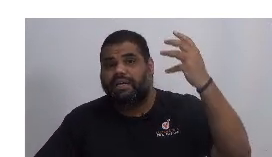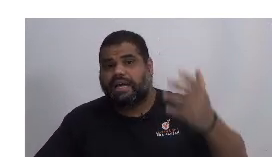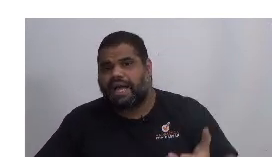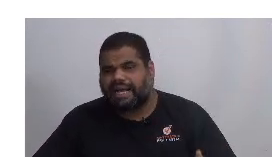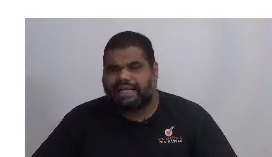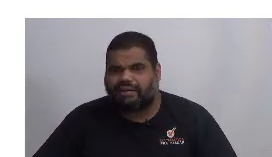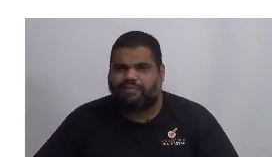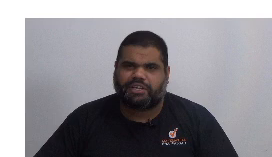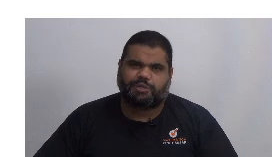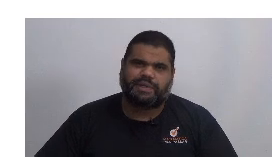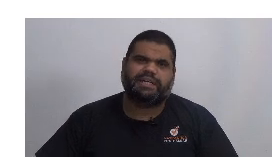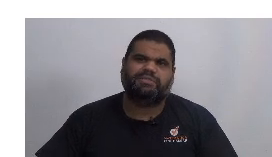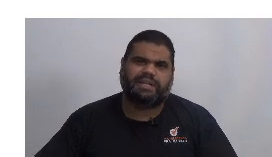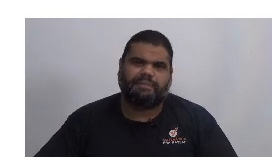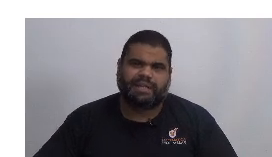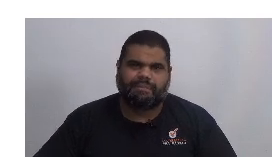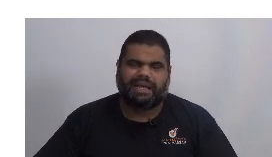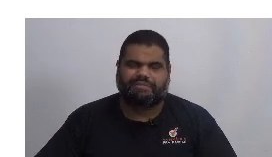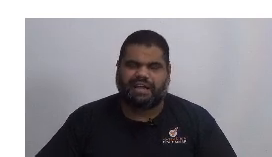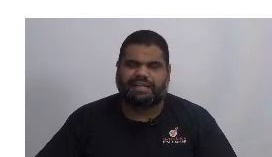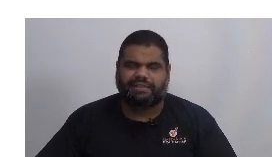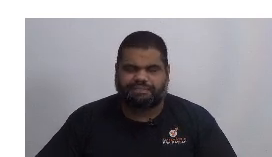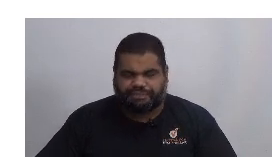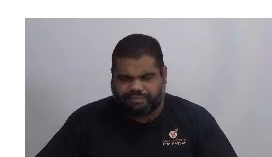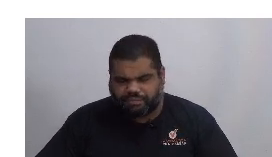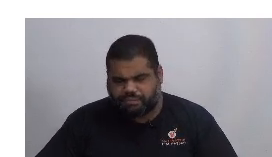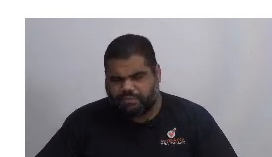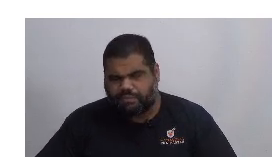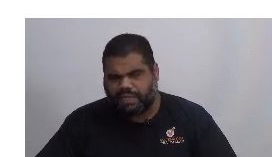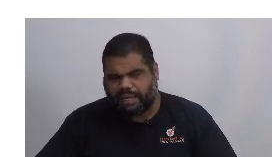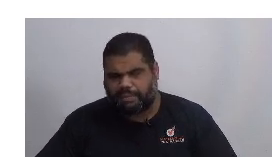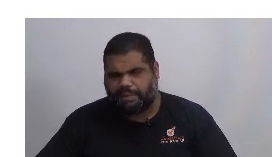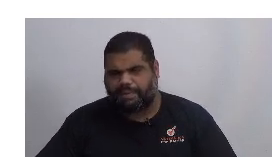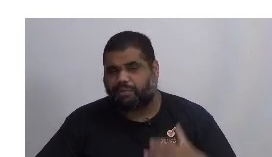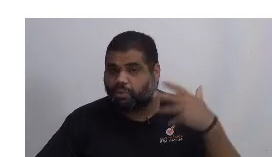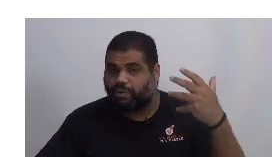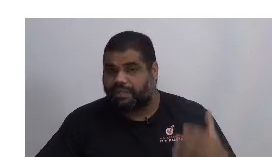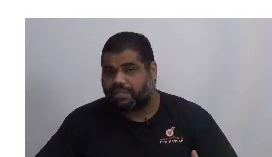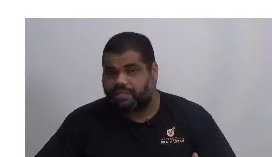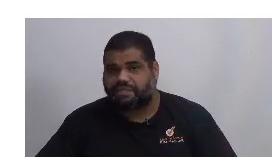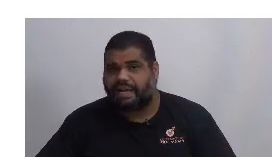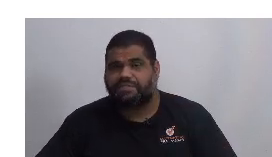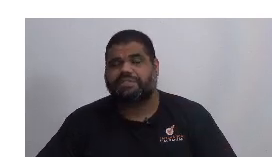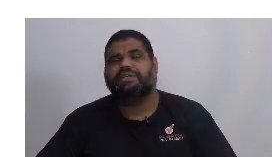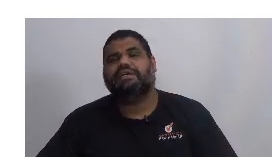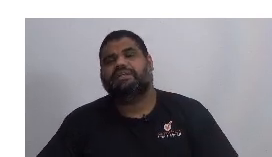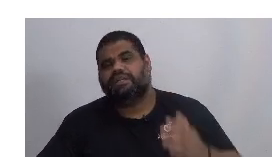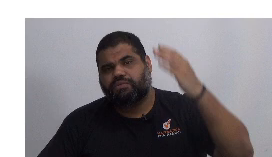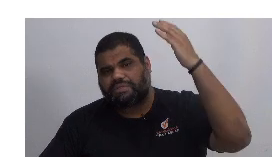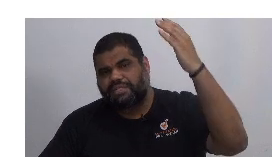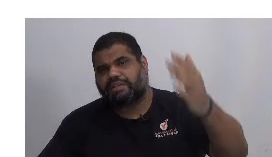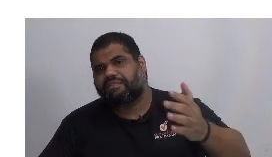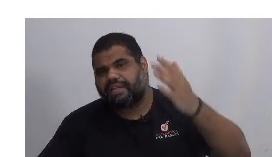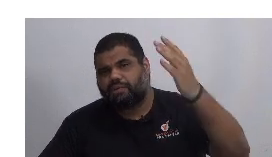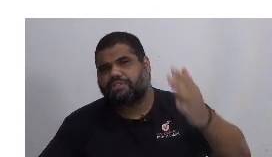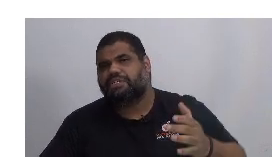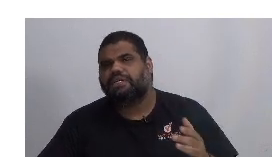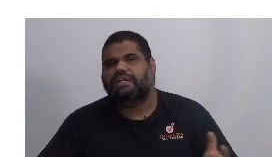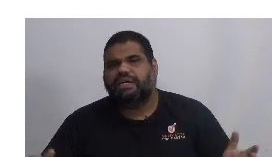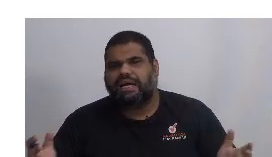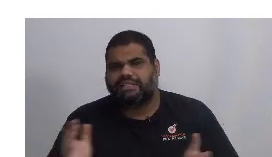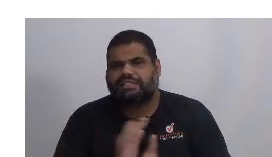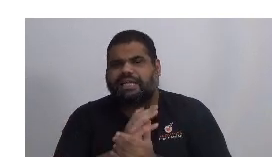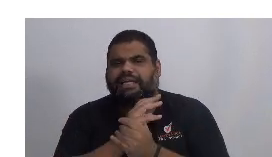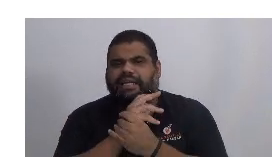porque a galera fica esperando, né, pela Black Friday MPP. Todo ano a gente faz. Então, sexta-feira é o